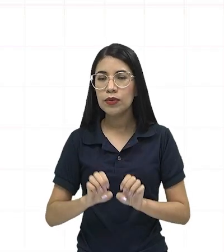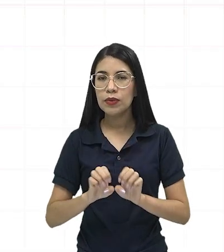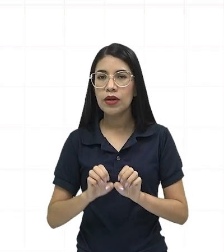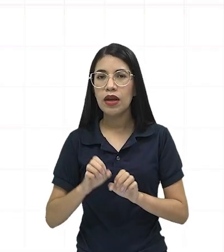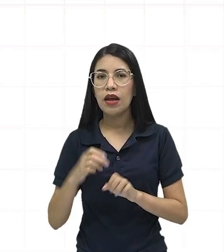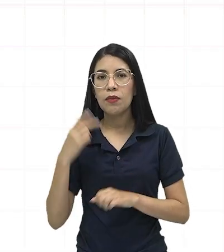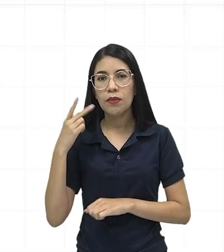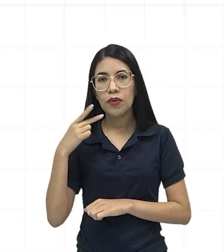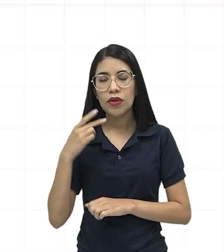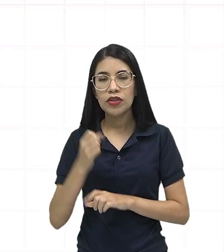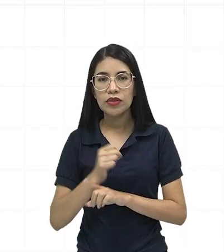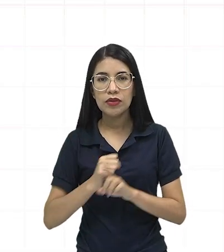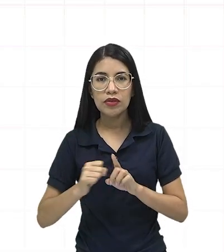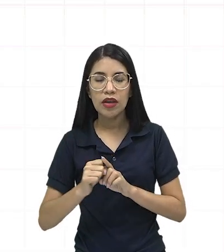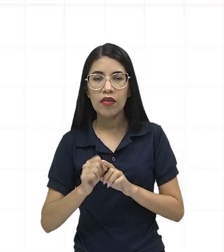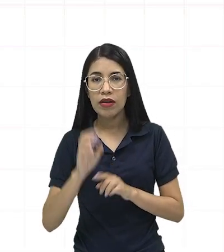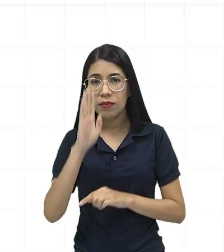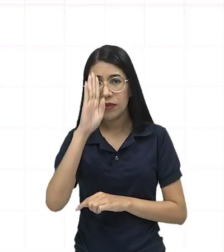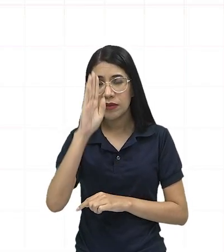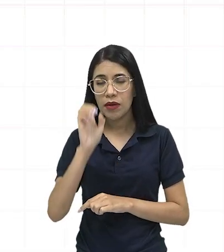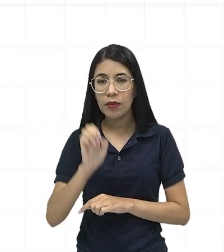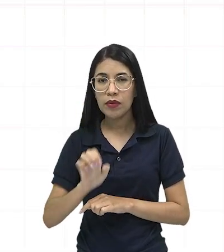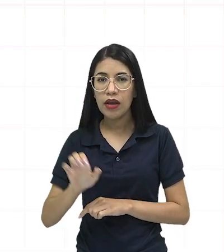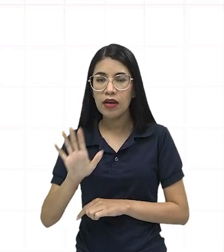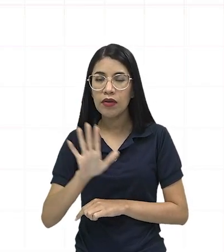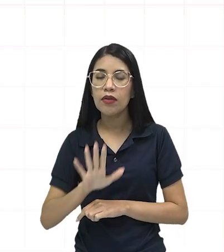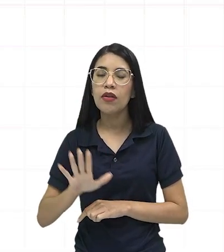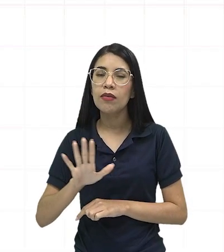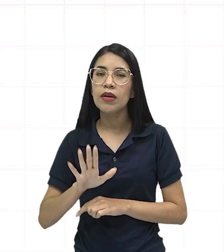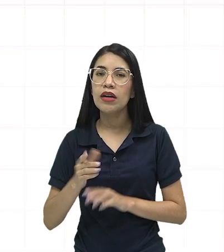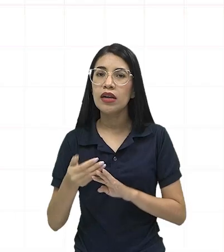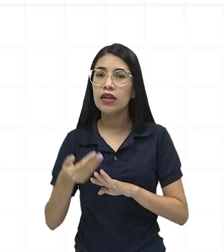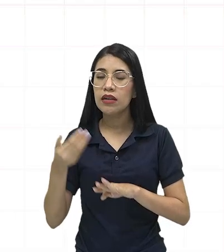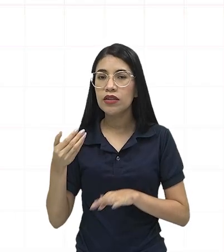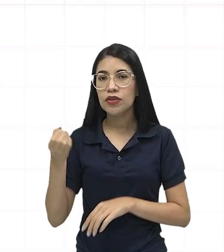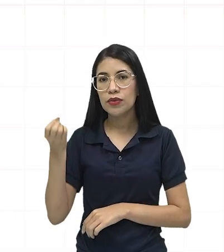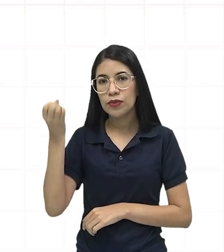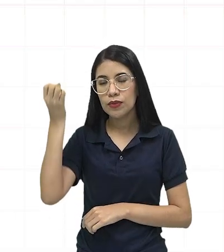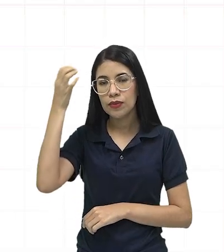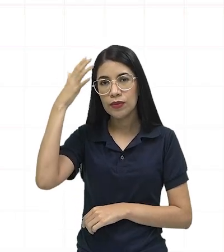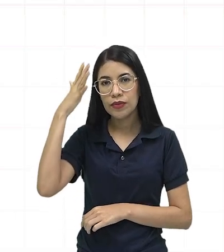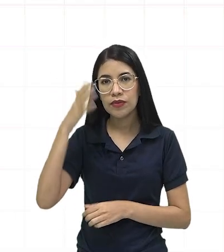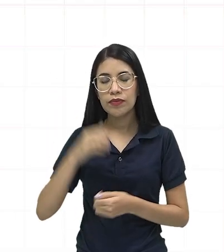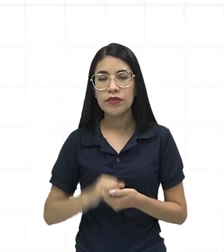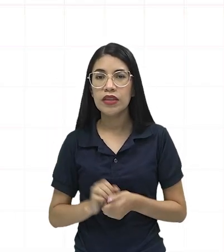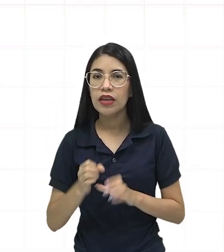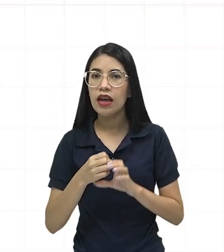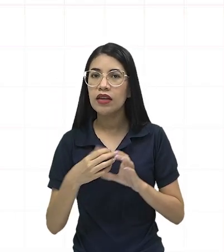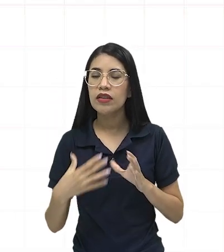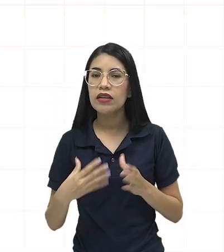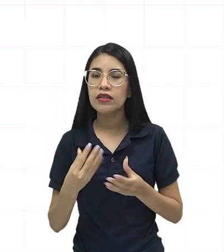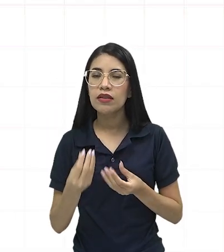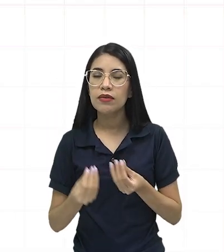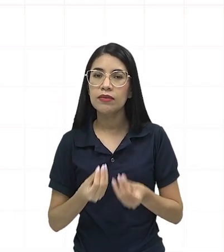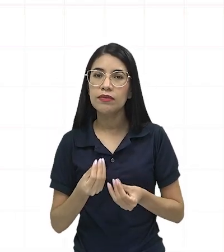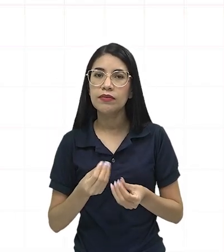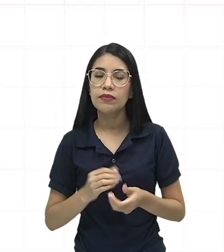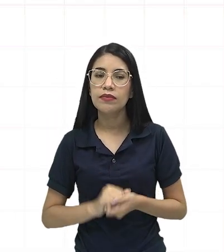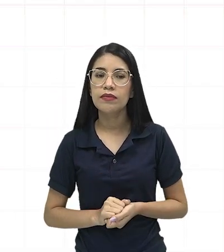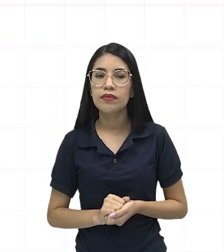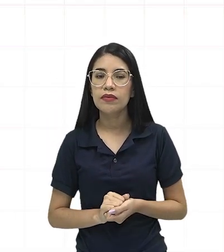econômica predominante na Europa pré-iluminista. E ele era caracterizado